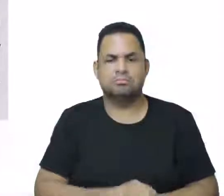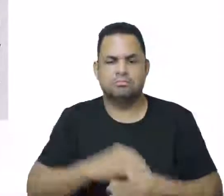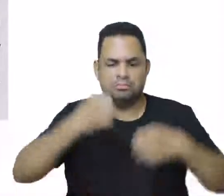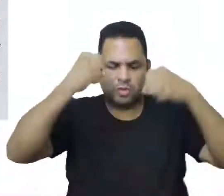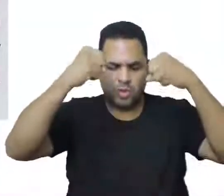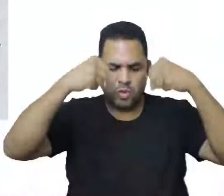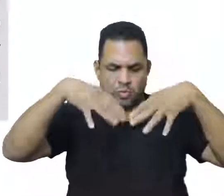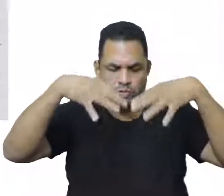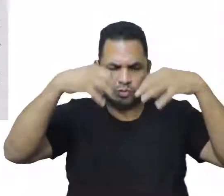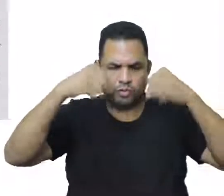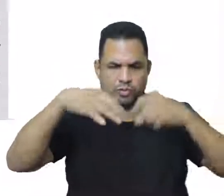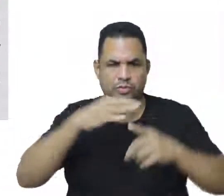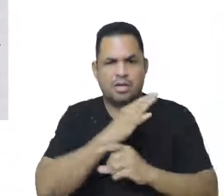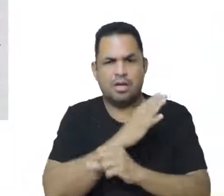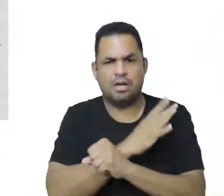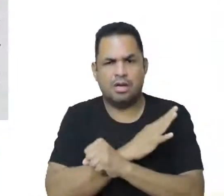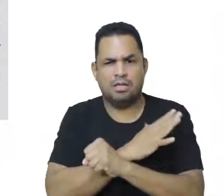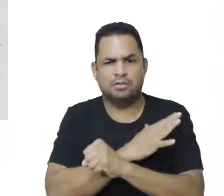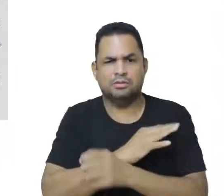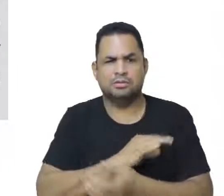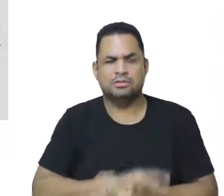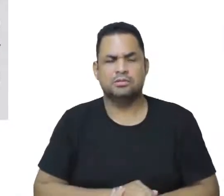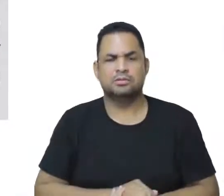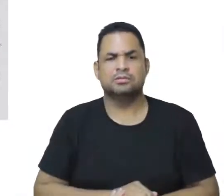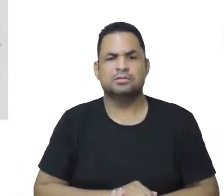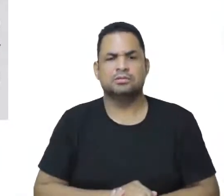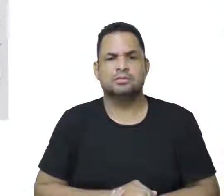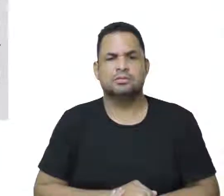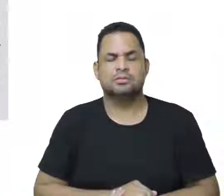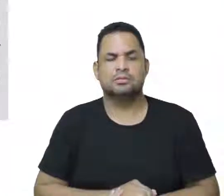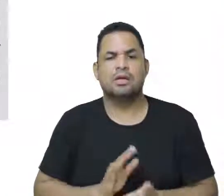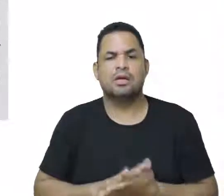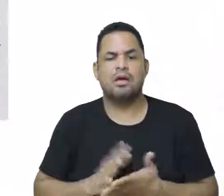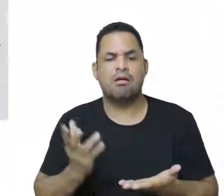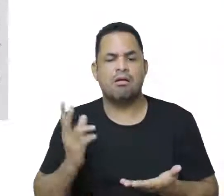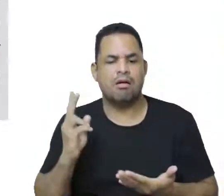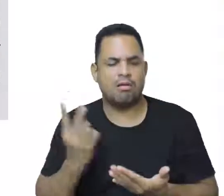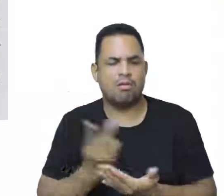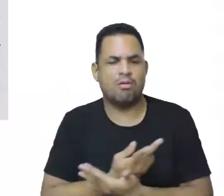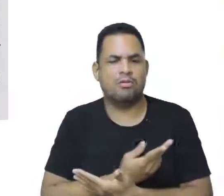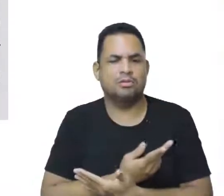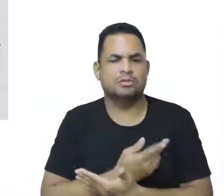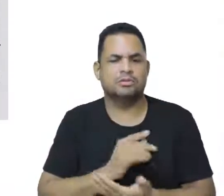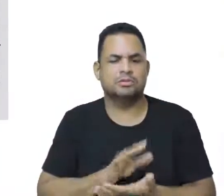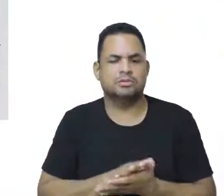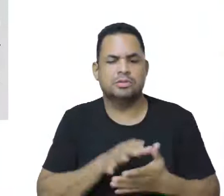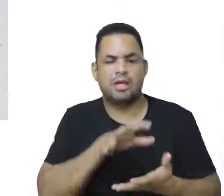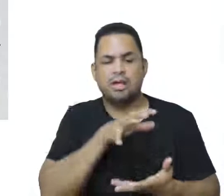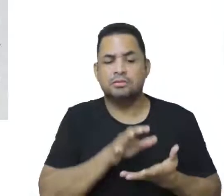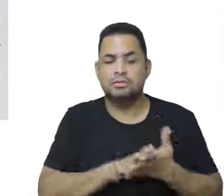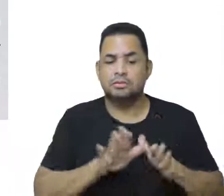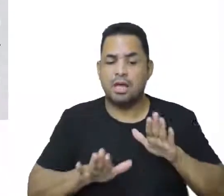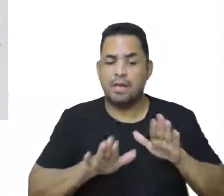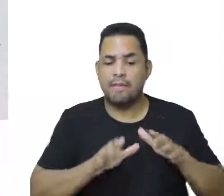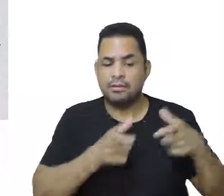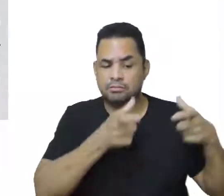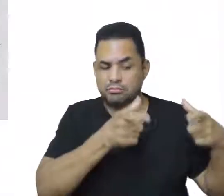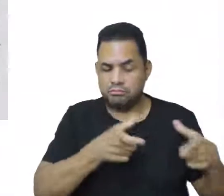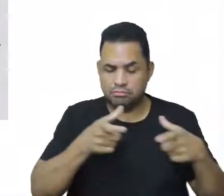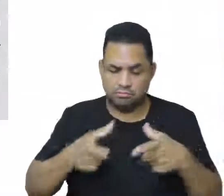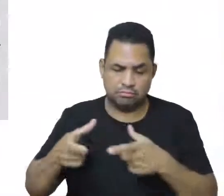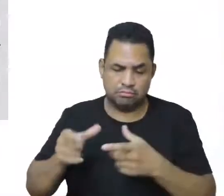Chuva ácida. Chuva ácida é algo que ocorre mais em um determinado lugar,